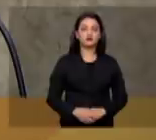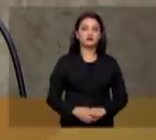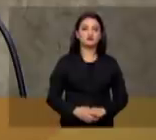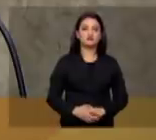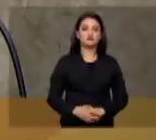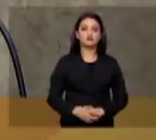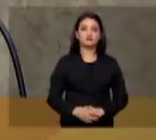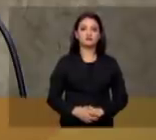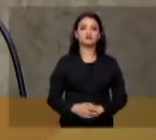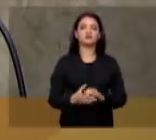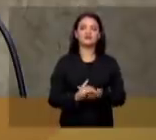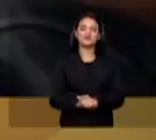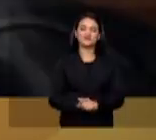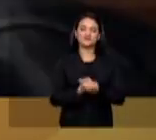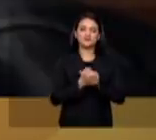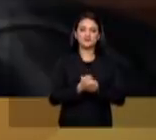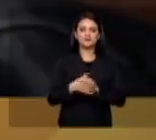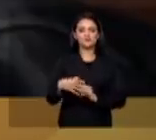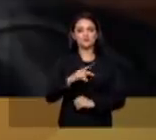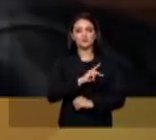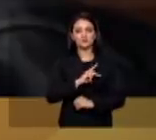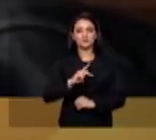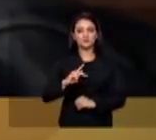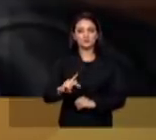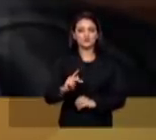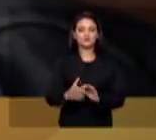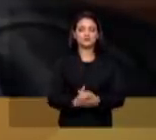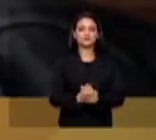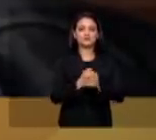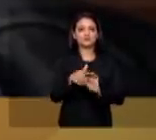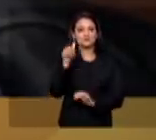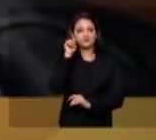Senhor presidente, eminentes ministras, eminentes ministros,